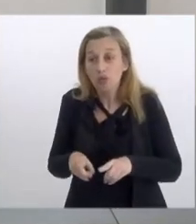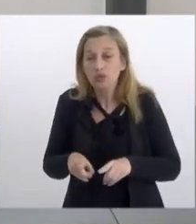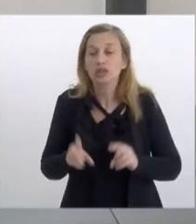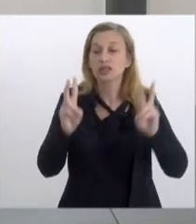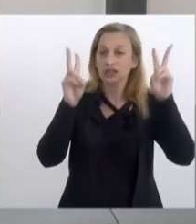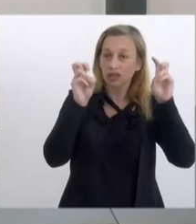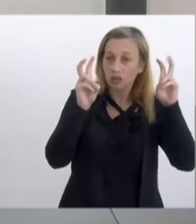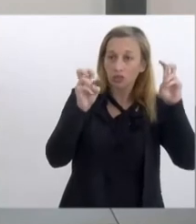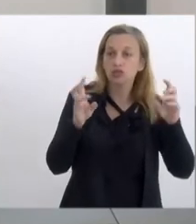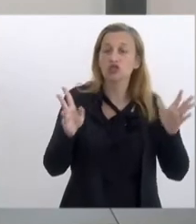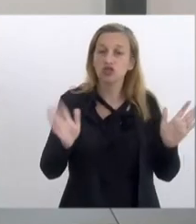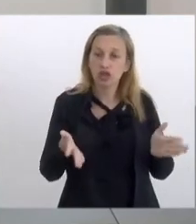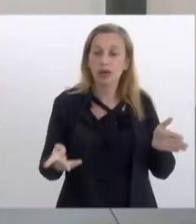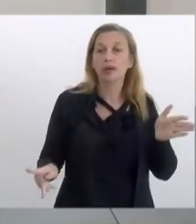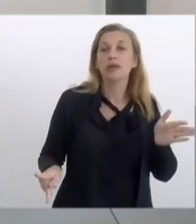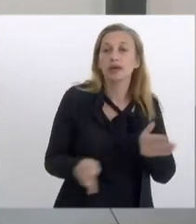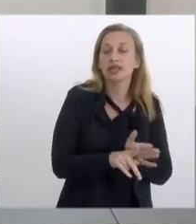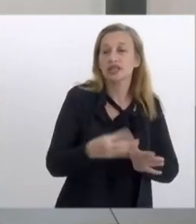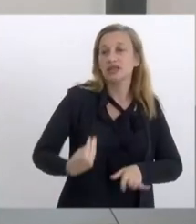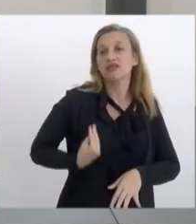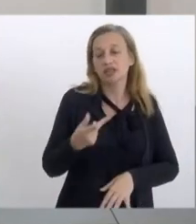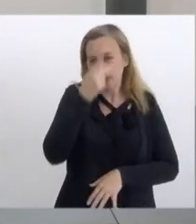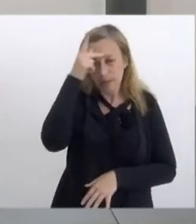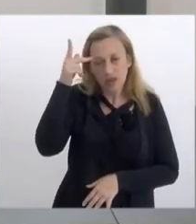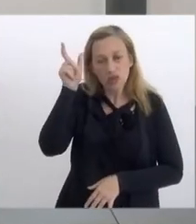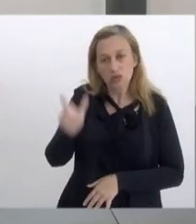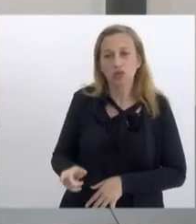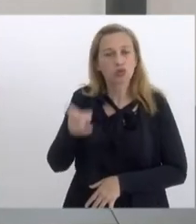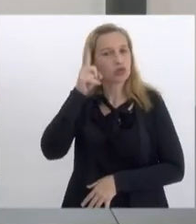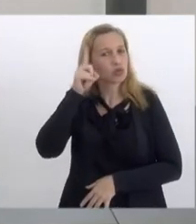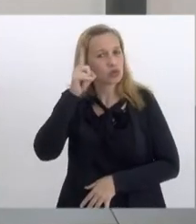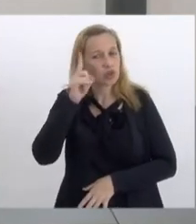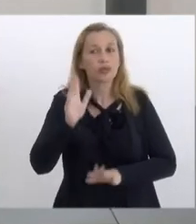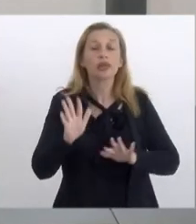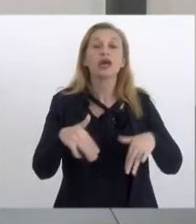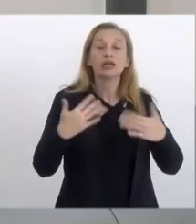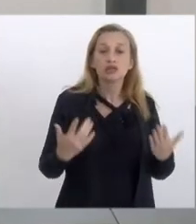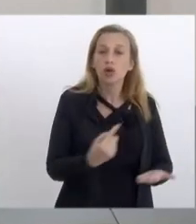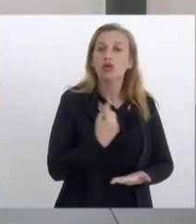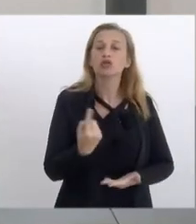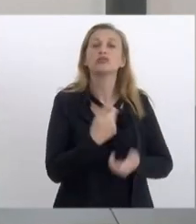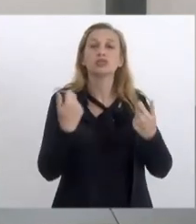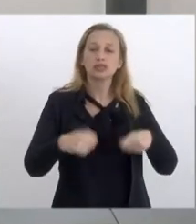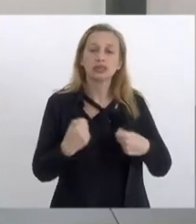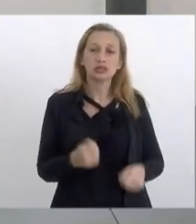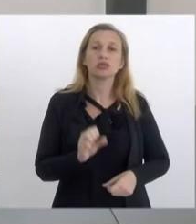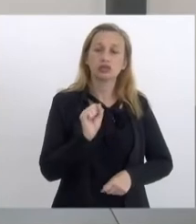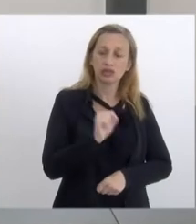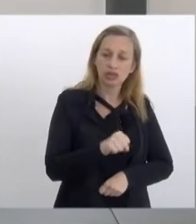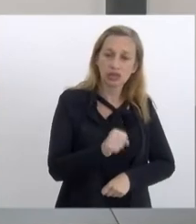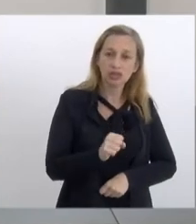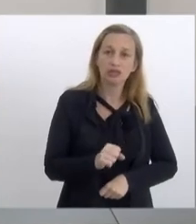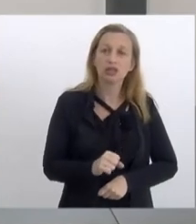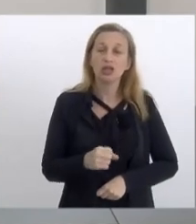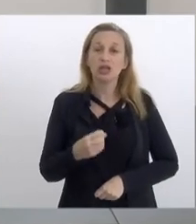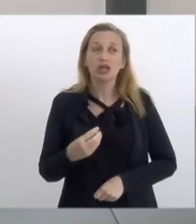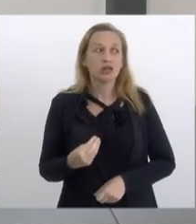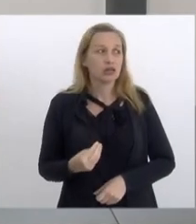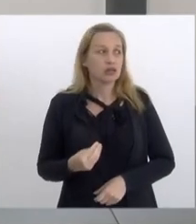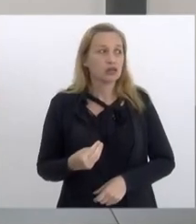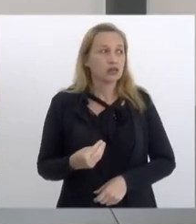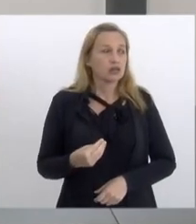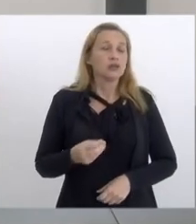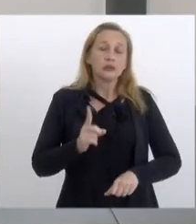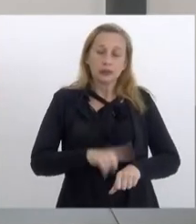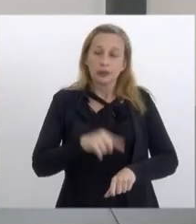questão que já faz parte do cotidiano do usuário. Então nós precisamos sim, vivemos um momento